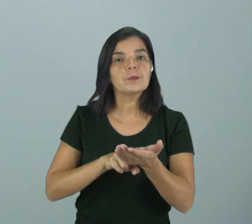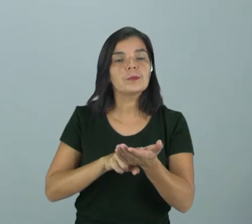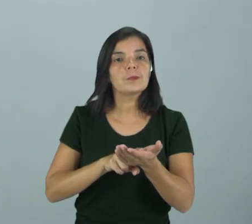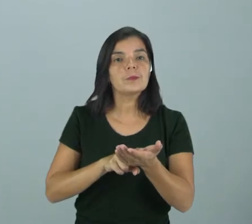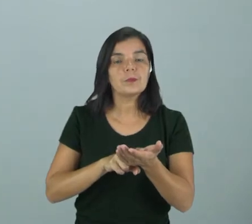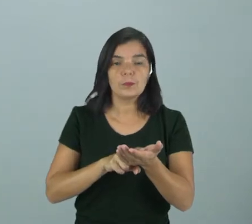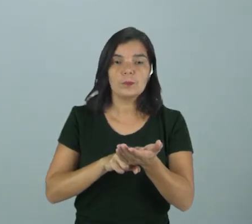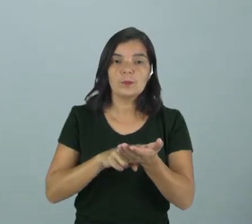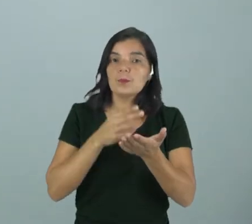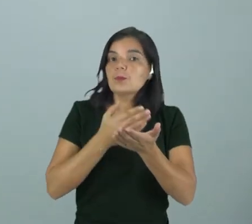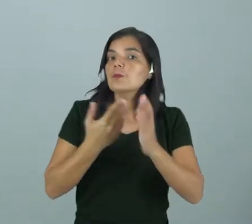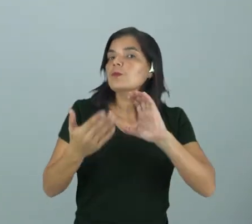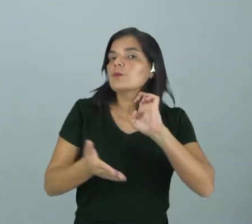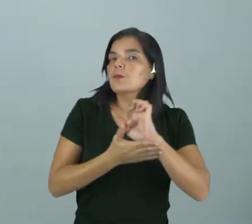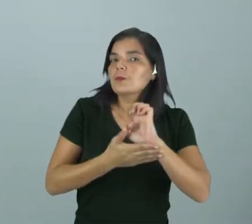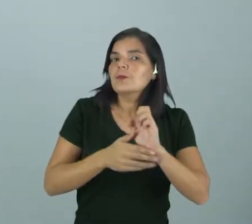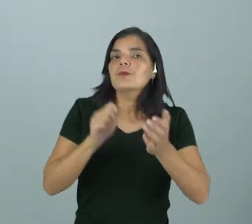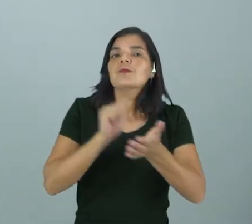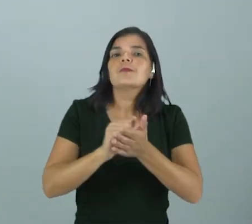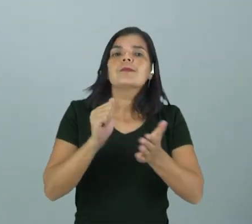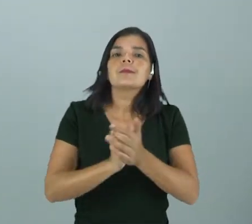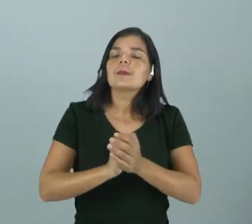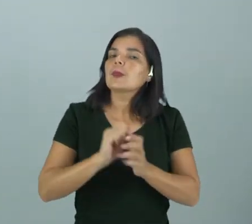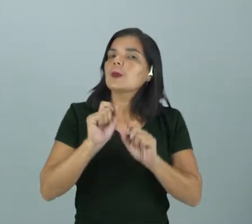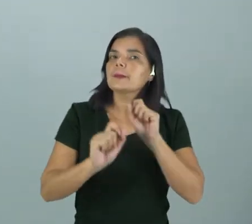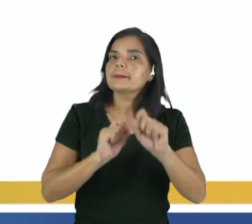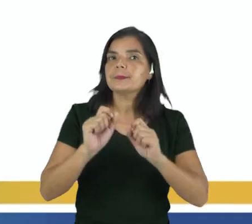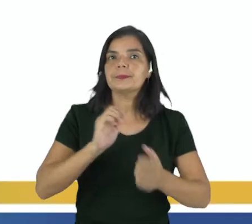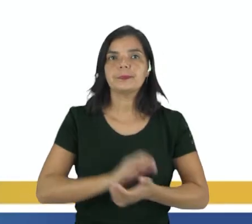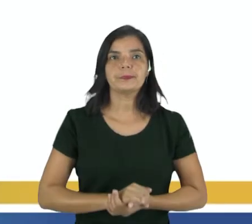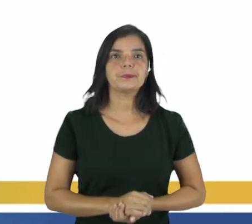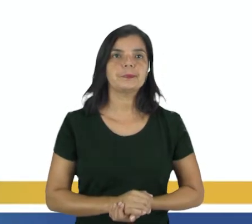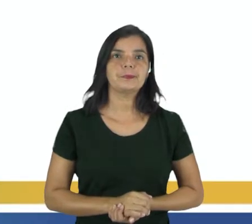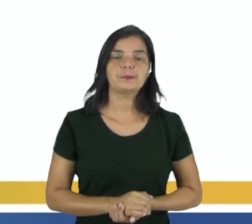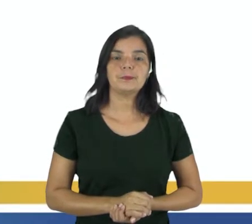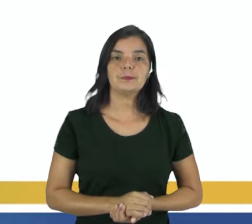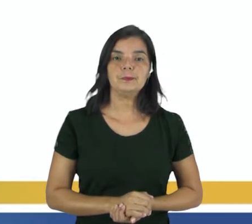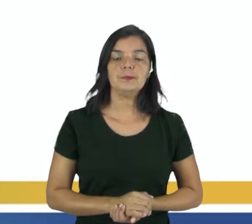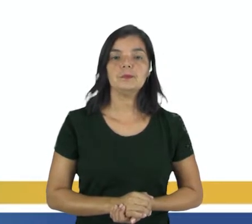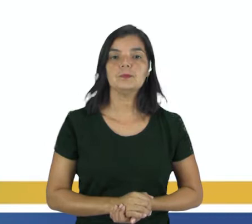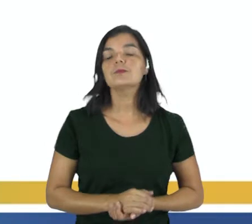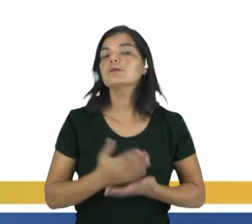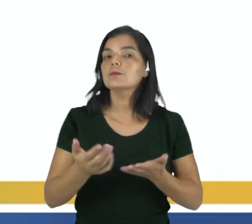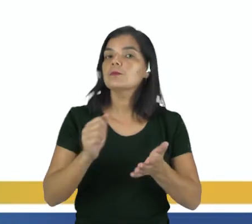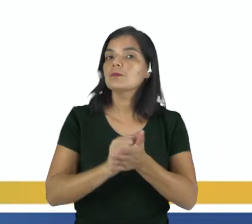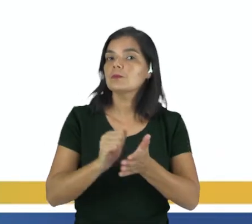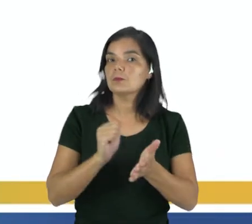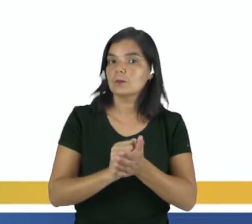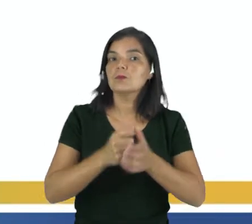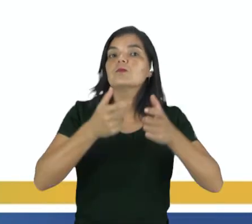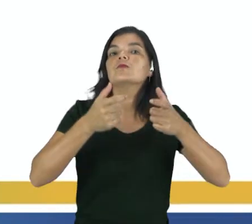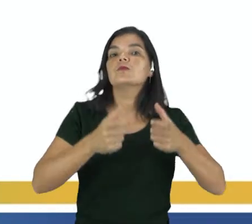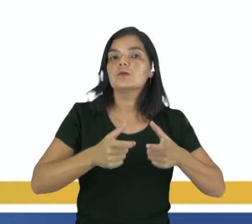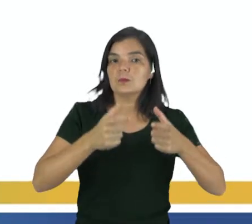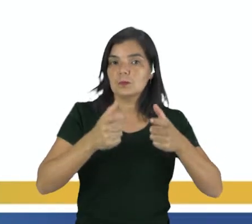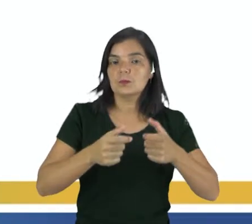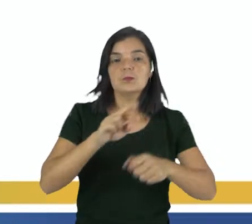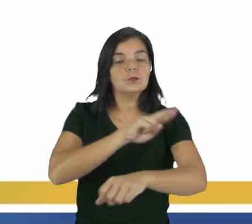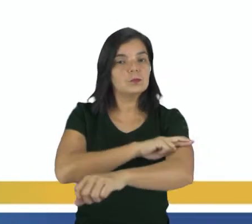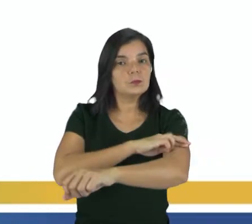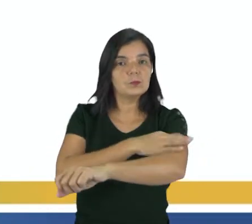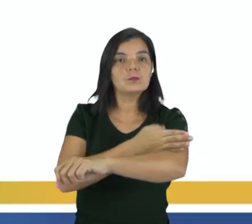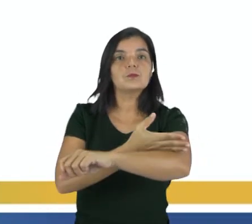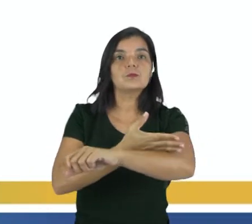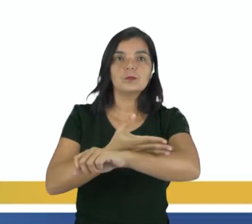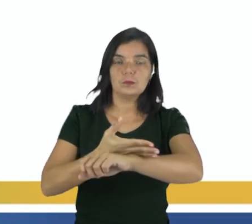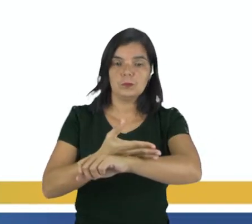no corpo do e-mail, o que você vai escrever? Acompanha no slide. Olha só, você deve colocar local, Rio Branco